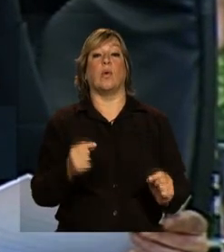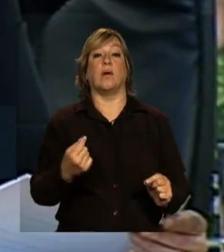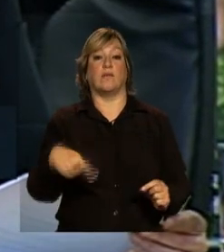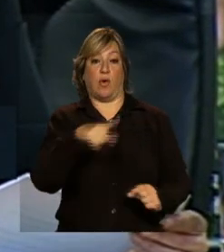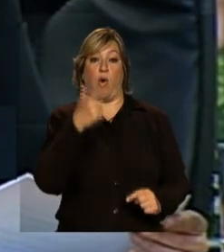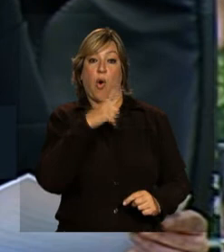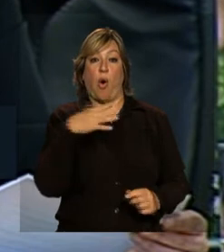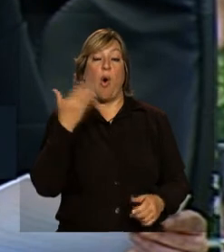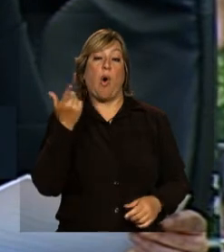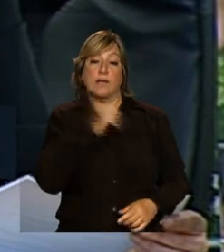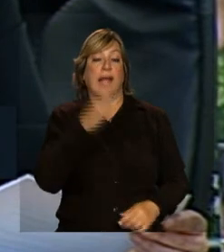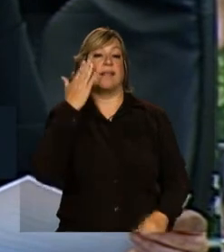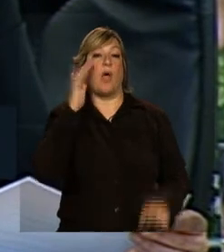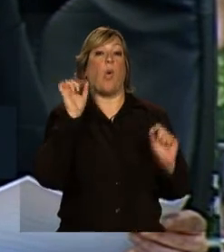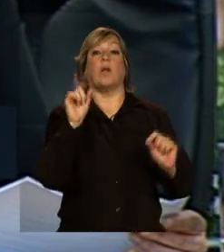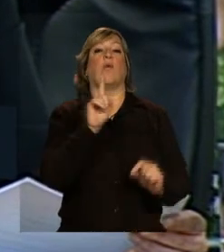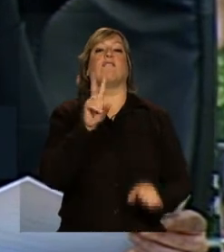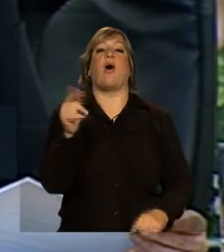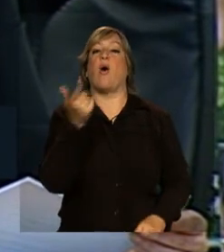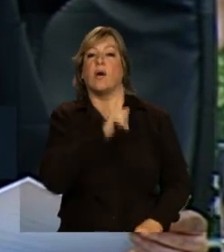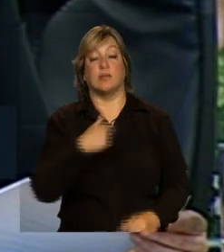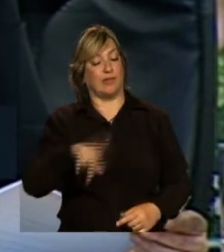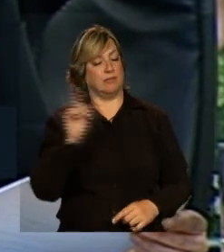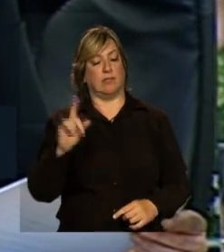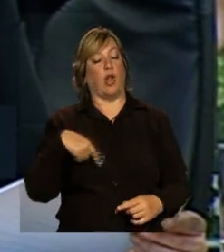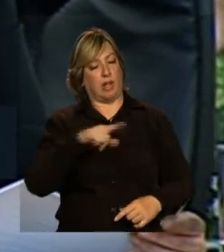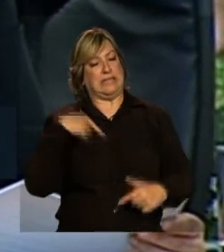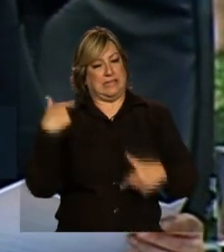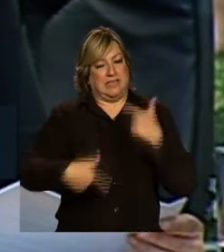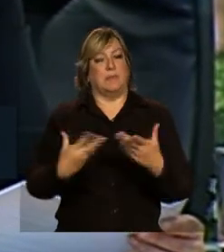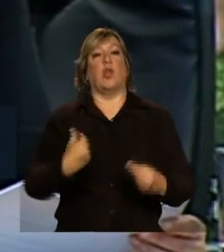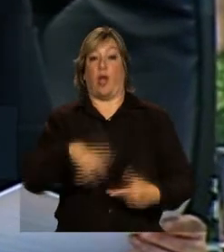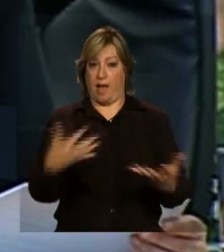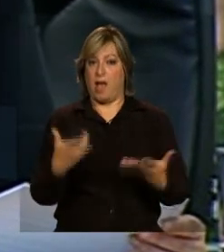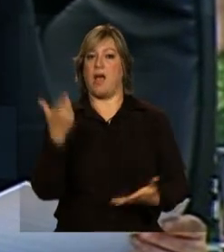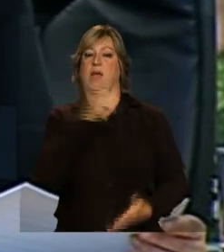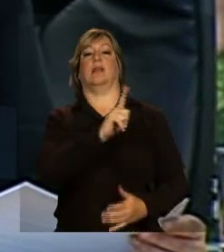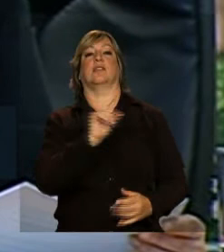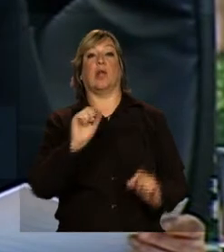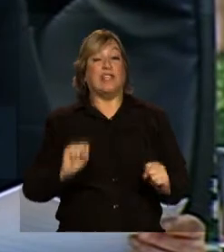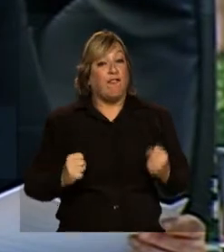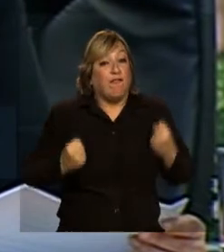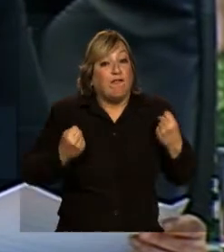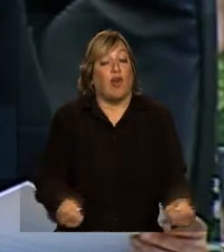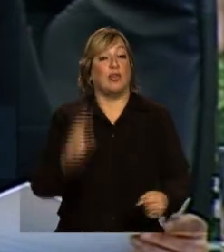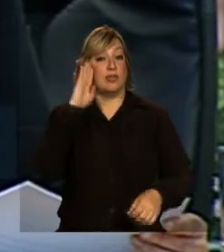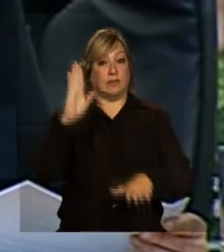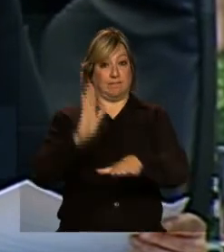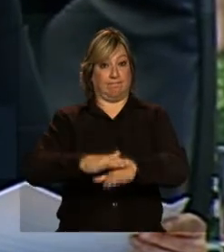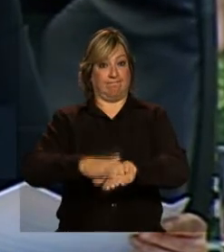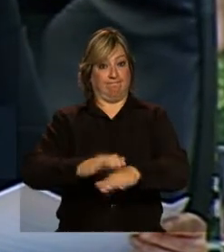talvez? Não. Não, porque nós estamos trabalhando muito para atingir. Olha, eu acho que a dedicação nossa